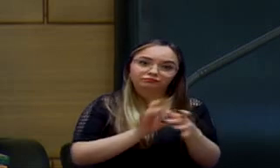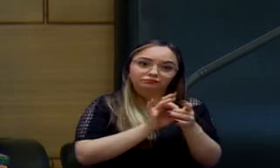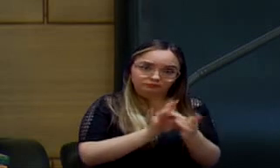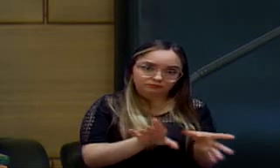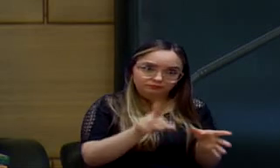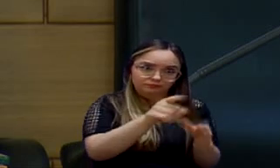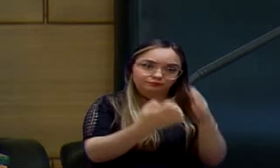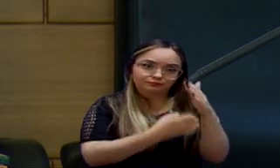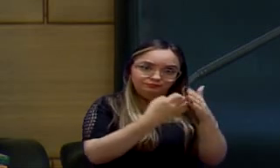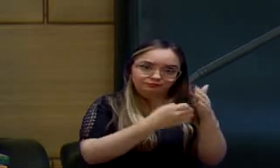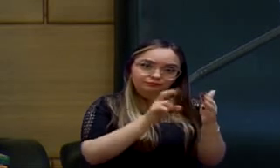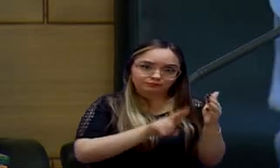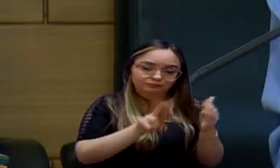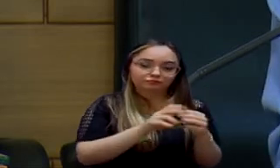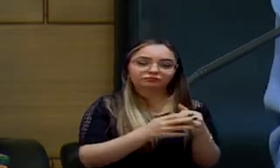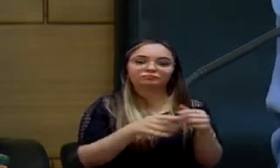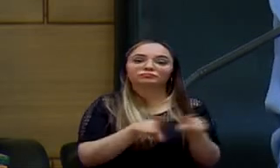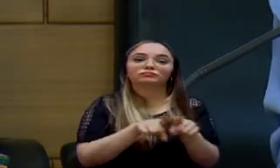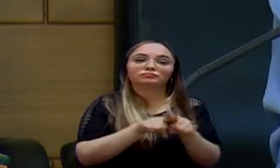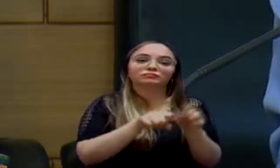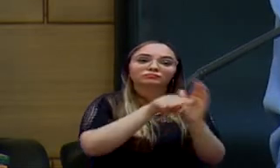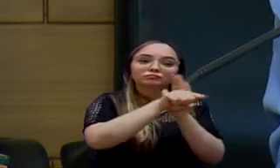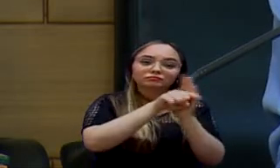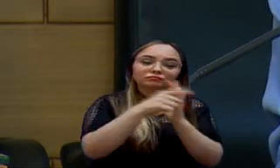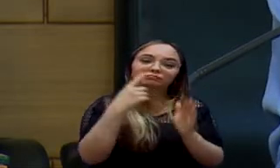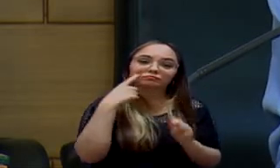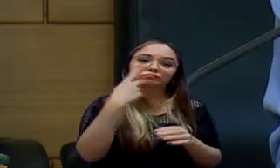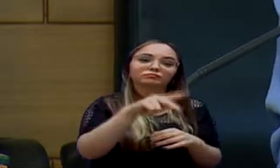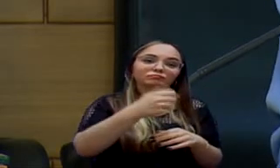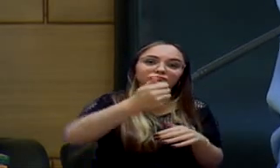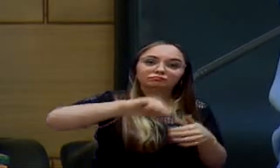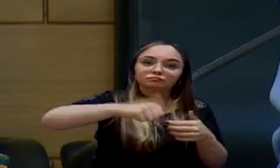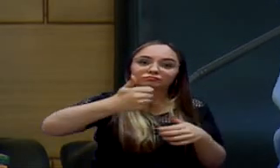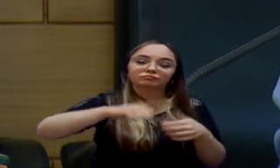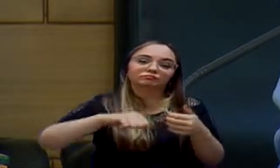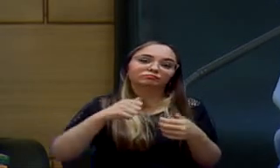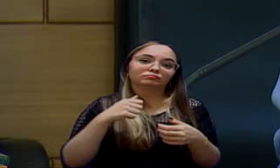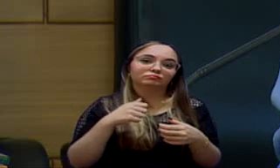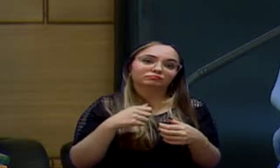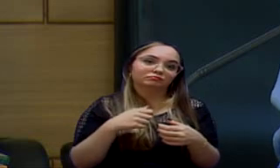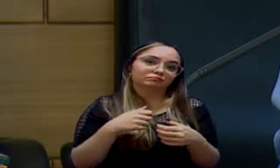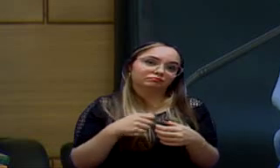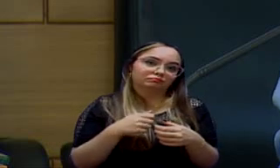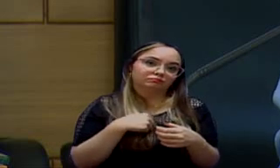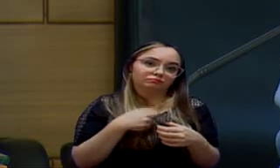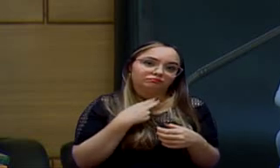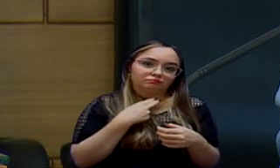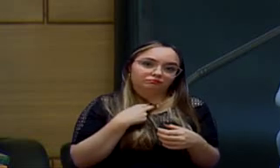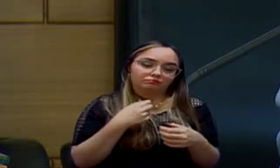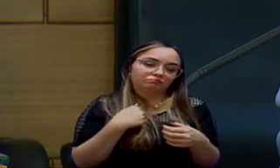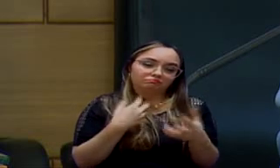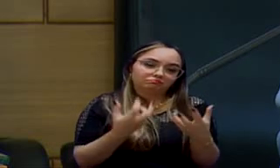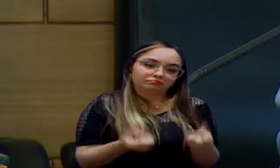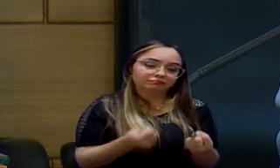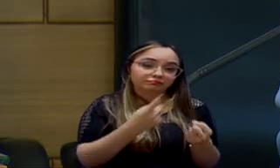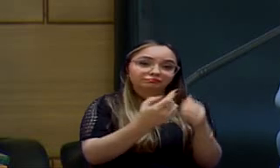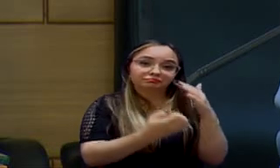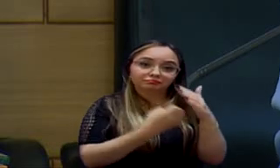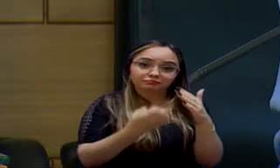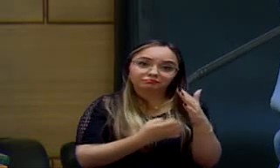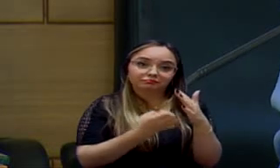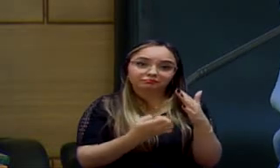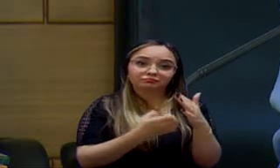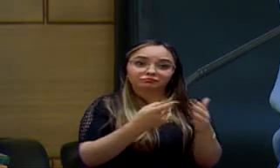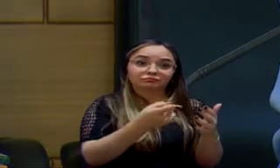a questão da qualidade que se diz é um juiz de valor que eu não posso fazer eu sou obrigado a credenciar as empresas